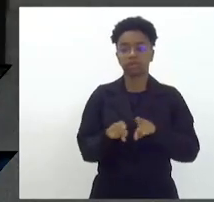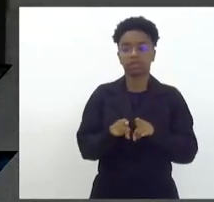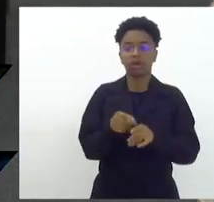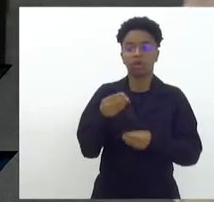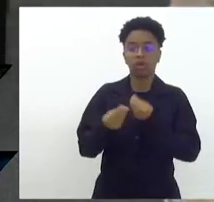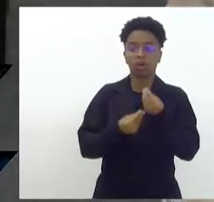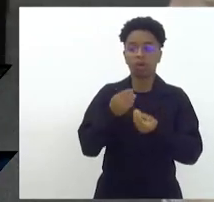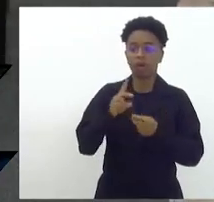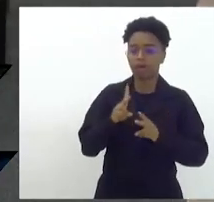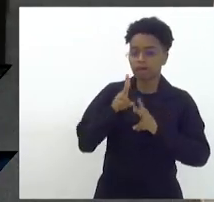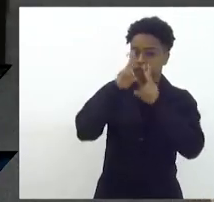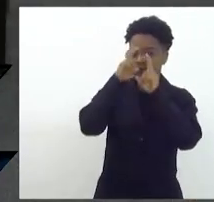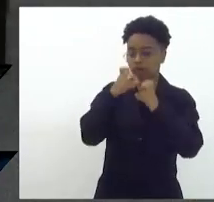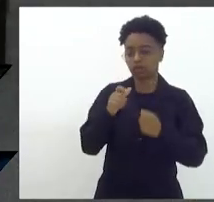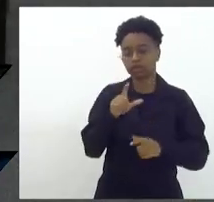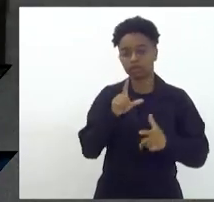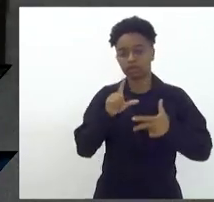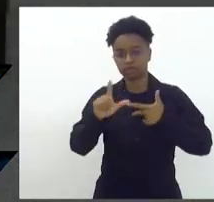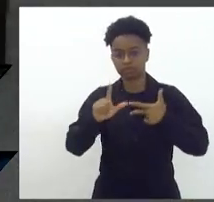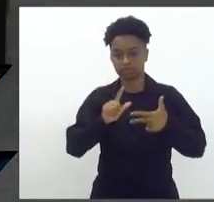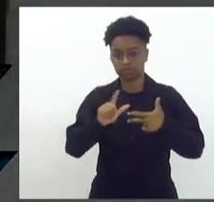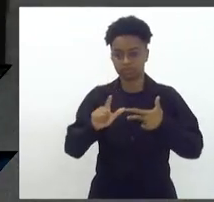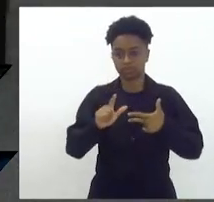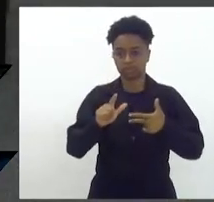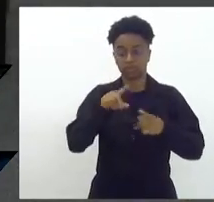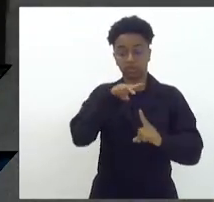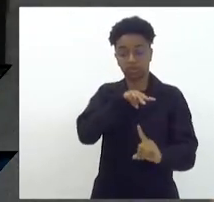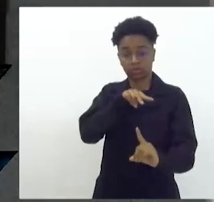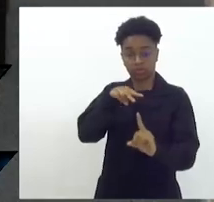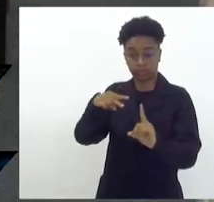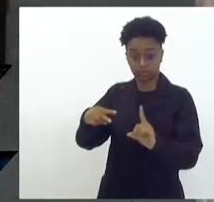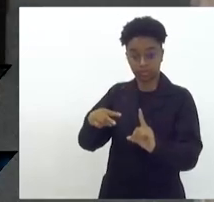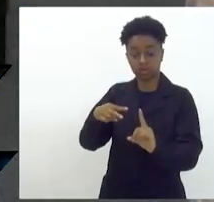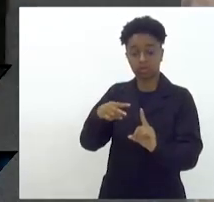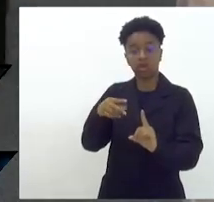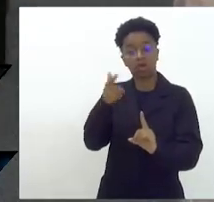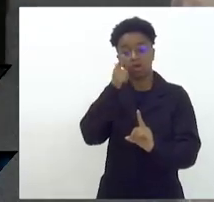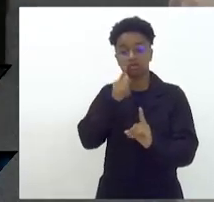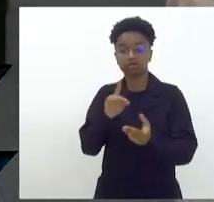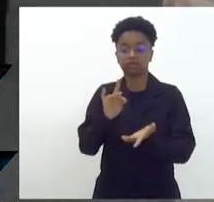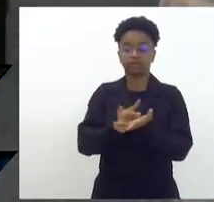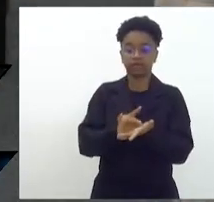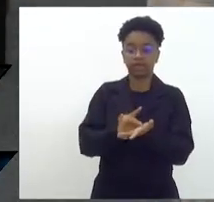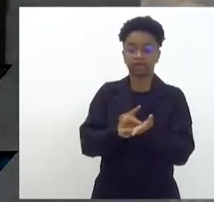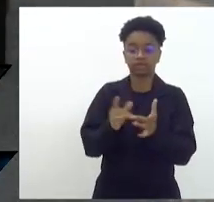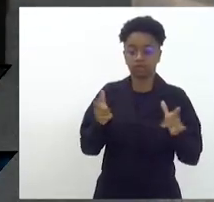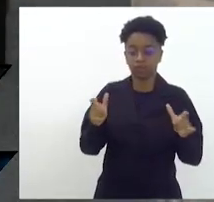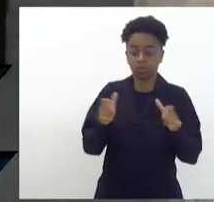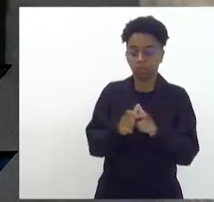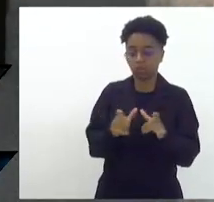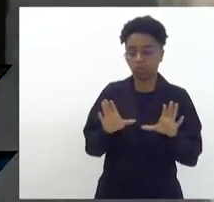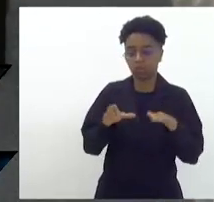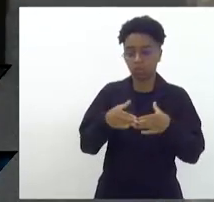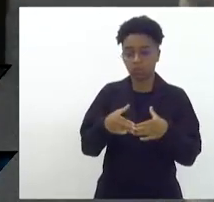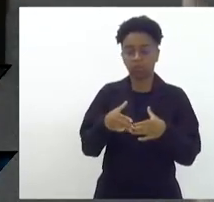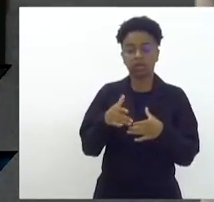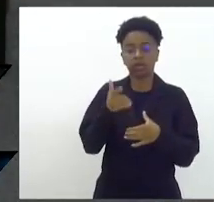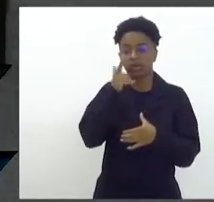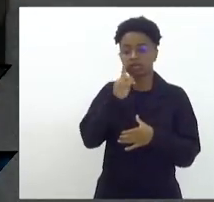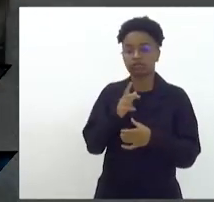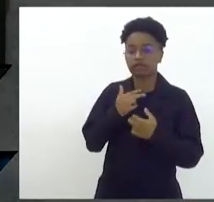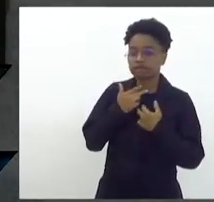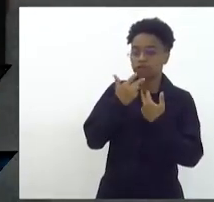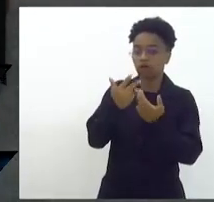fortalecimento do Legislativo numa perspectiva de garantir que as minorias tenham voz e quando a gente coloca as